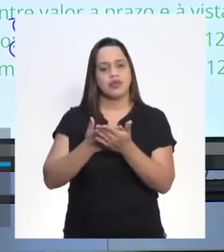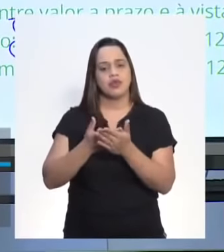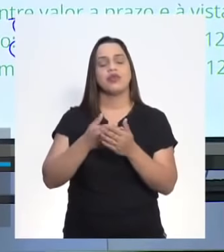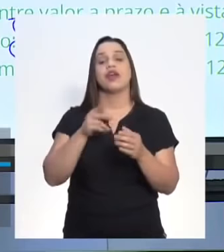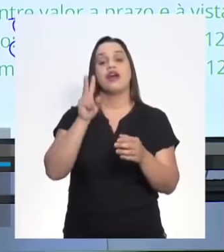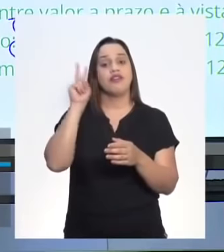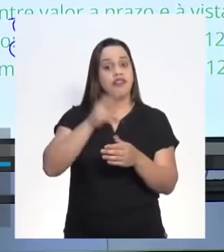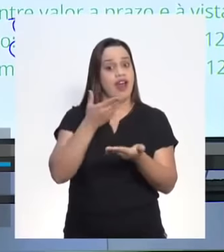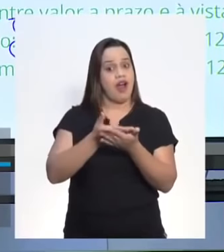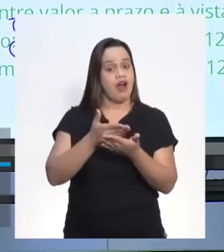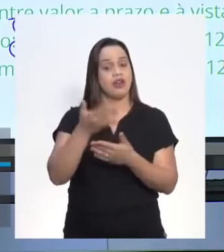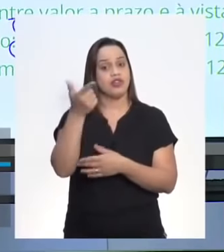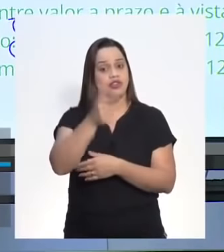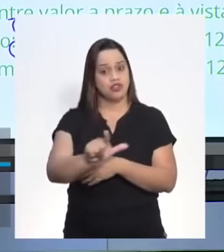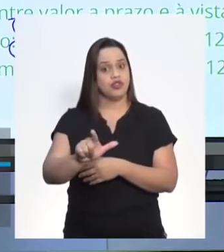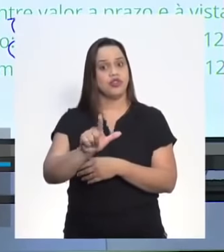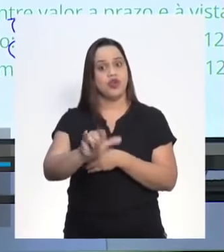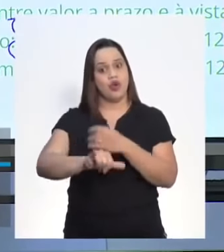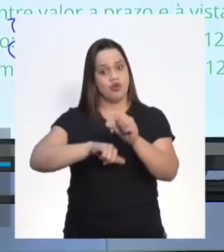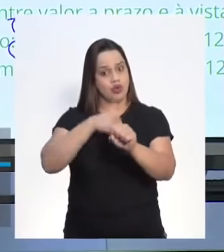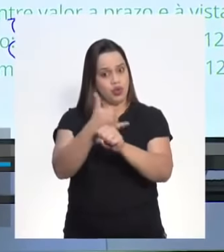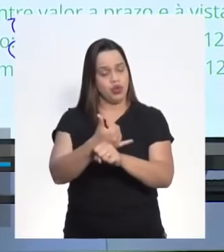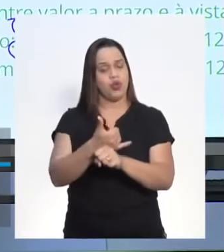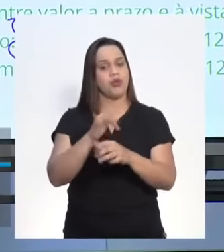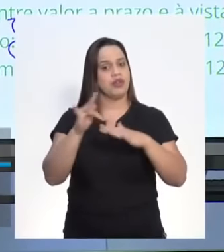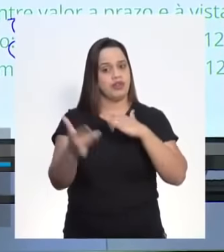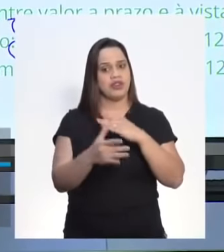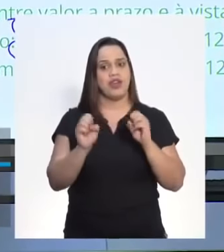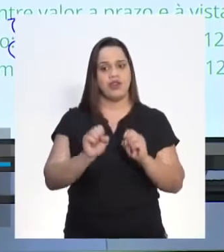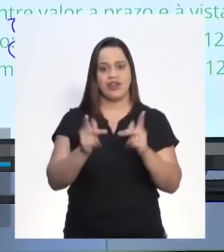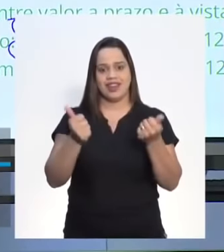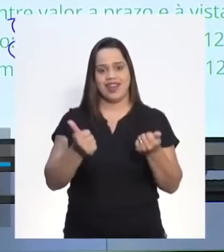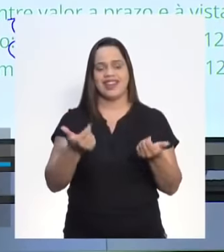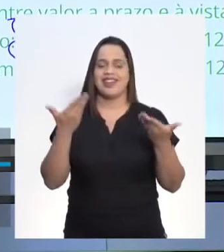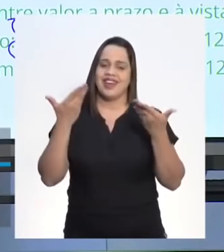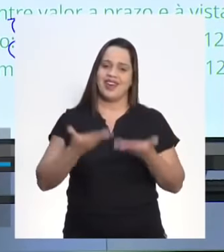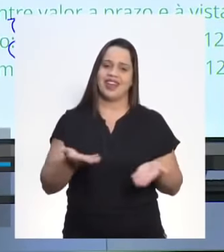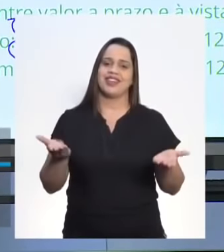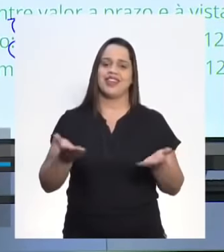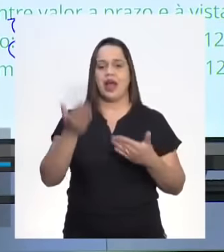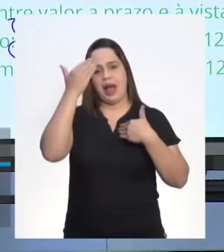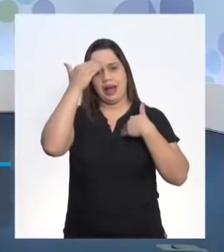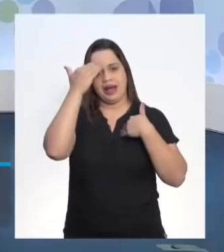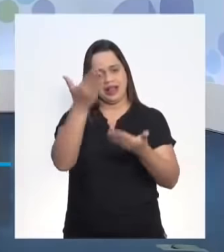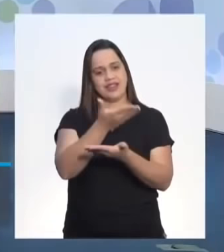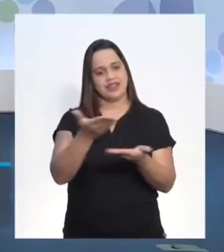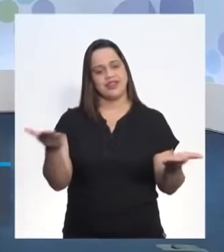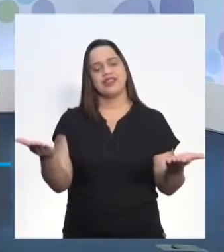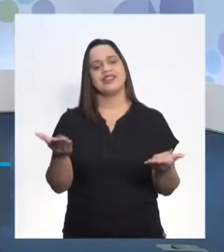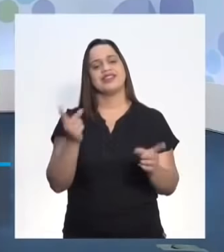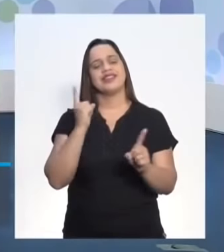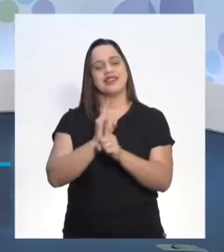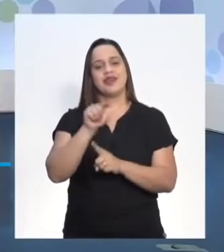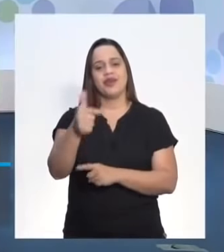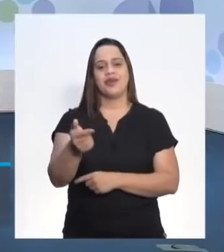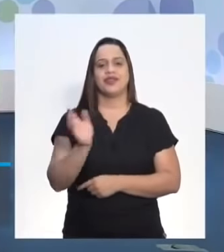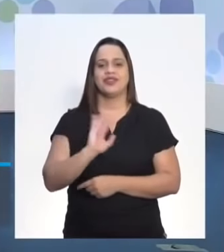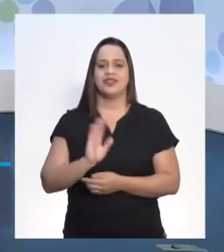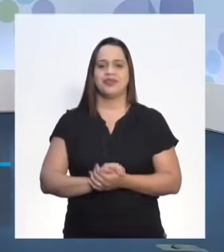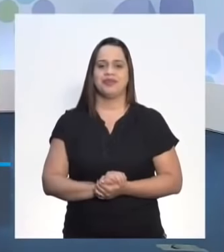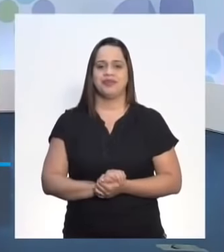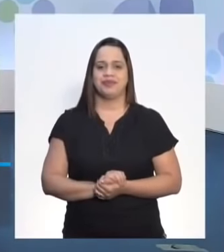a aula novamente nos meios disponíveis aí, tá bom? E eu, da minha parte, agradeço a todos. Até a próxima.